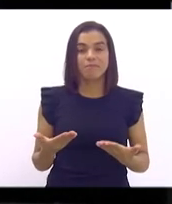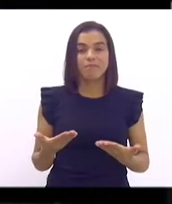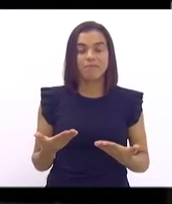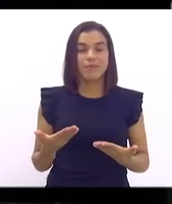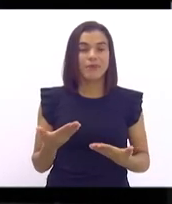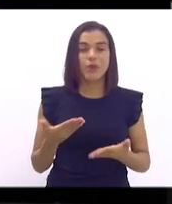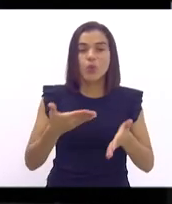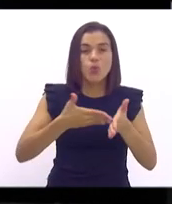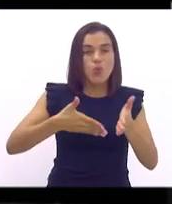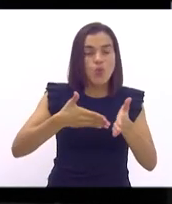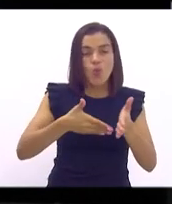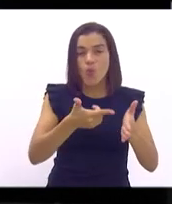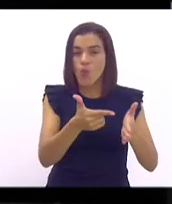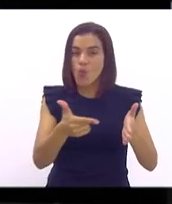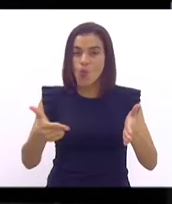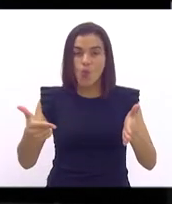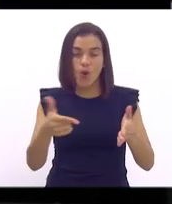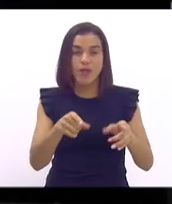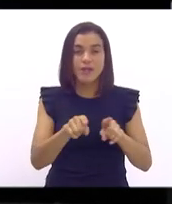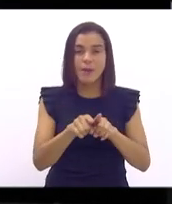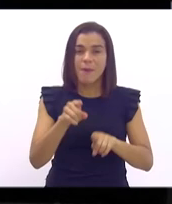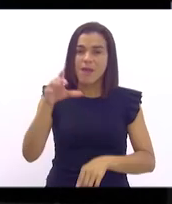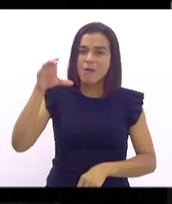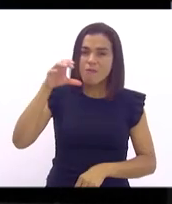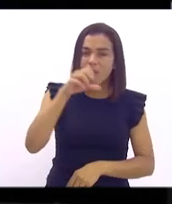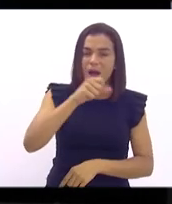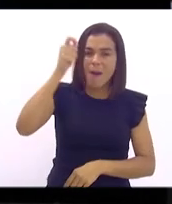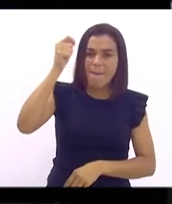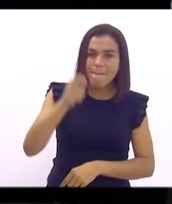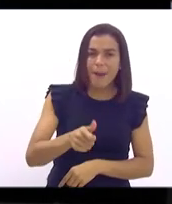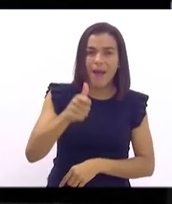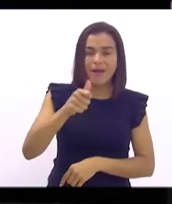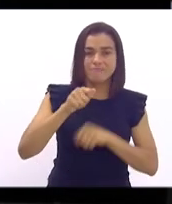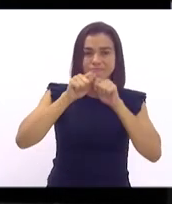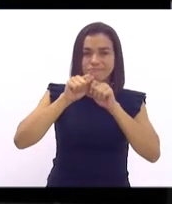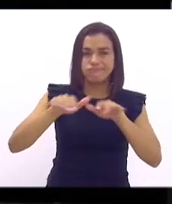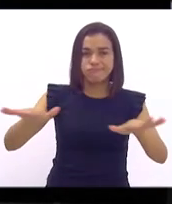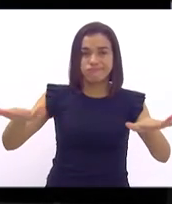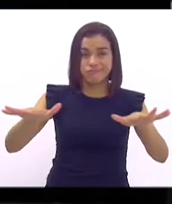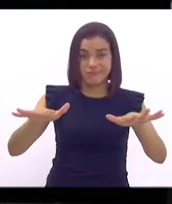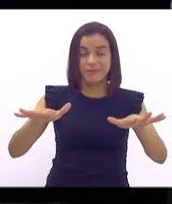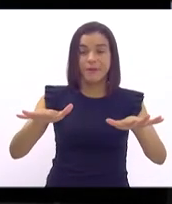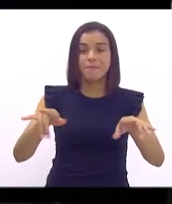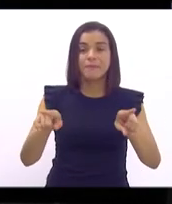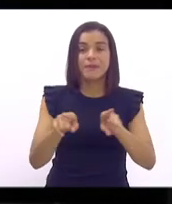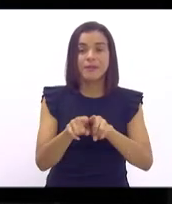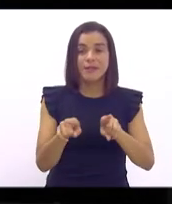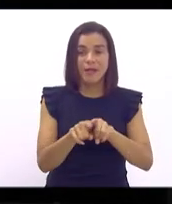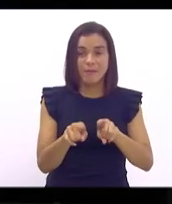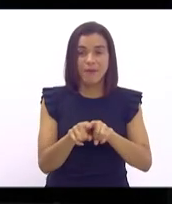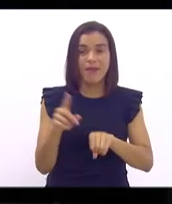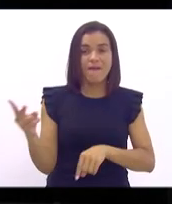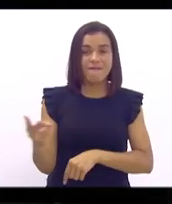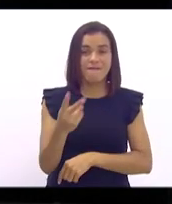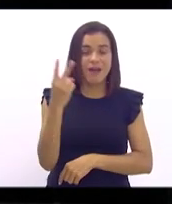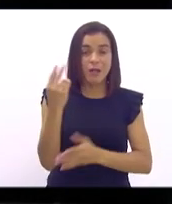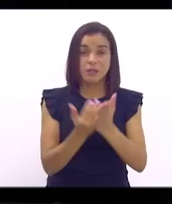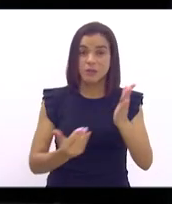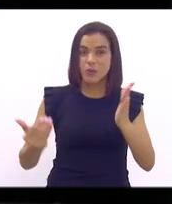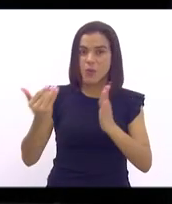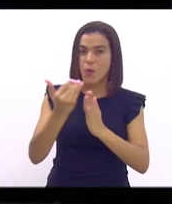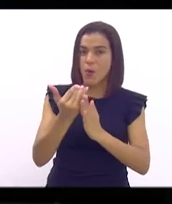a amplitude e a velocidade em que a informação se dissemina, a supervalorização